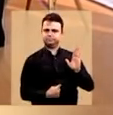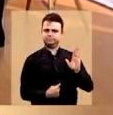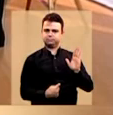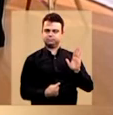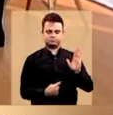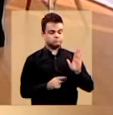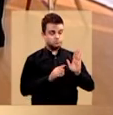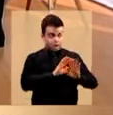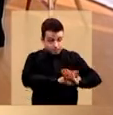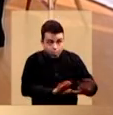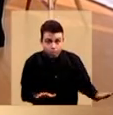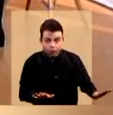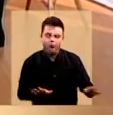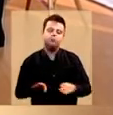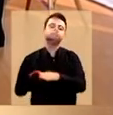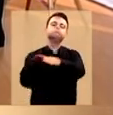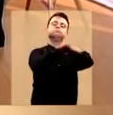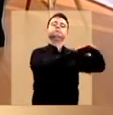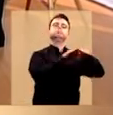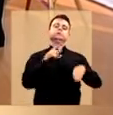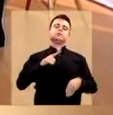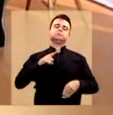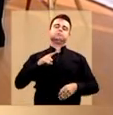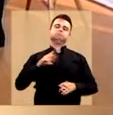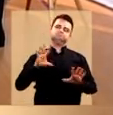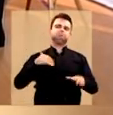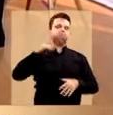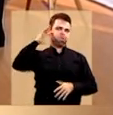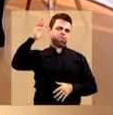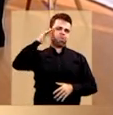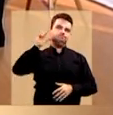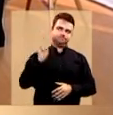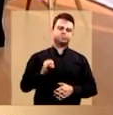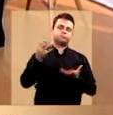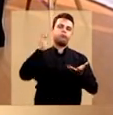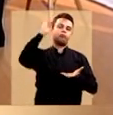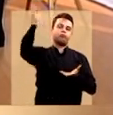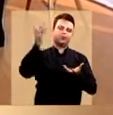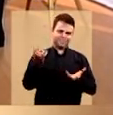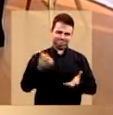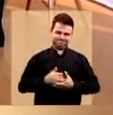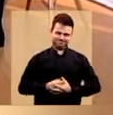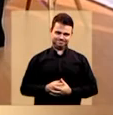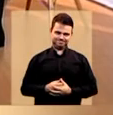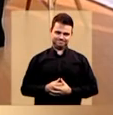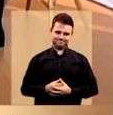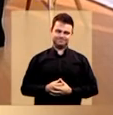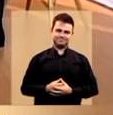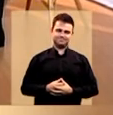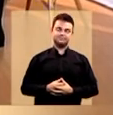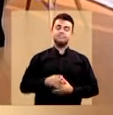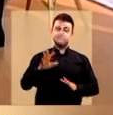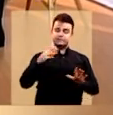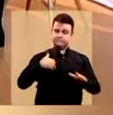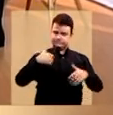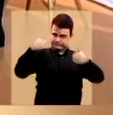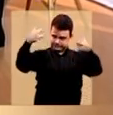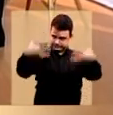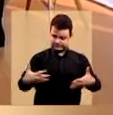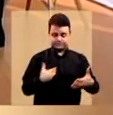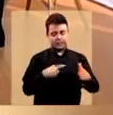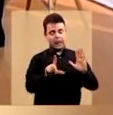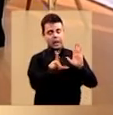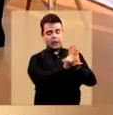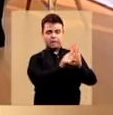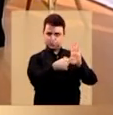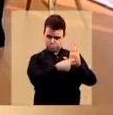foi atingida, falando, né? Então, eu sonho para que isso aconteça. Eu só queria ressaltar um ponto, que é a lei ela